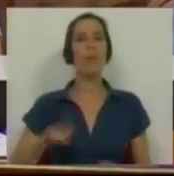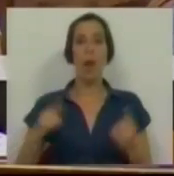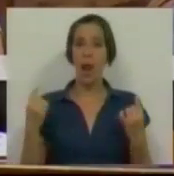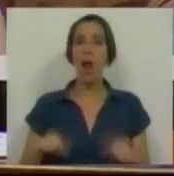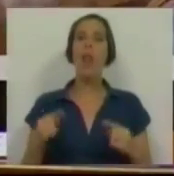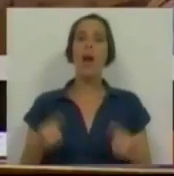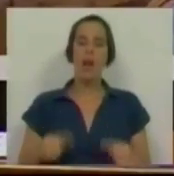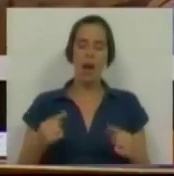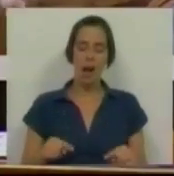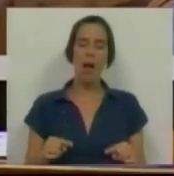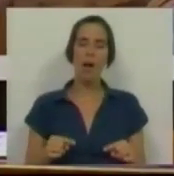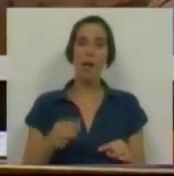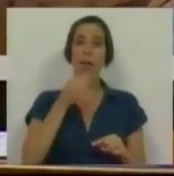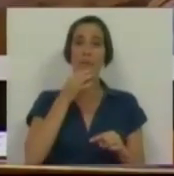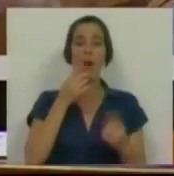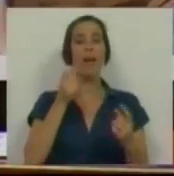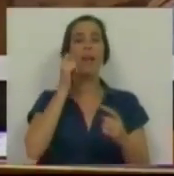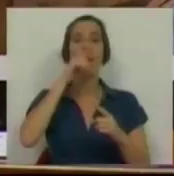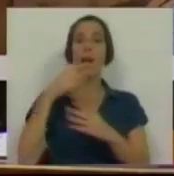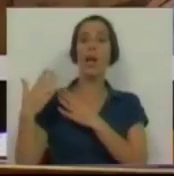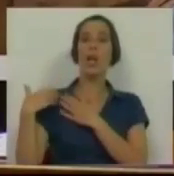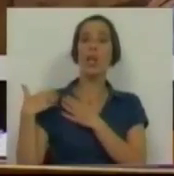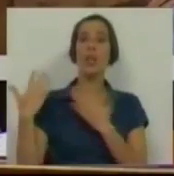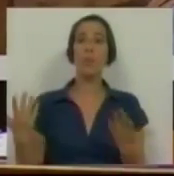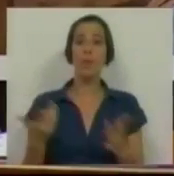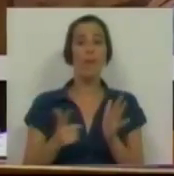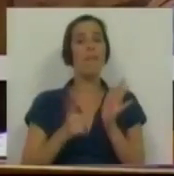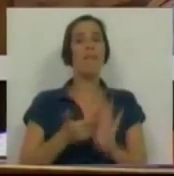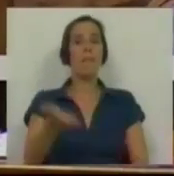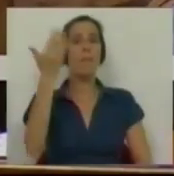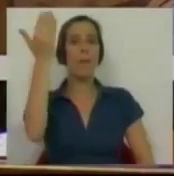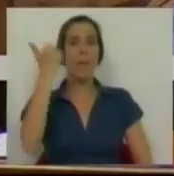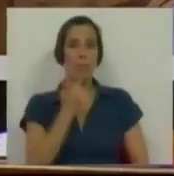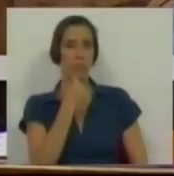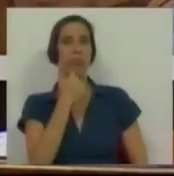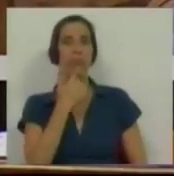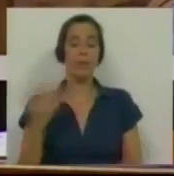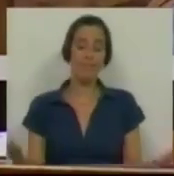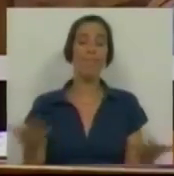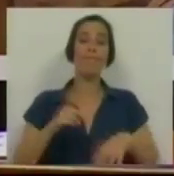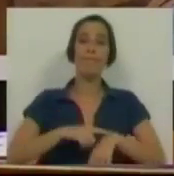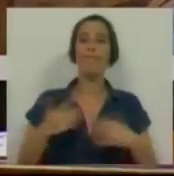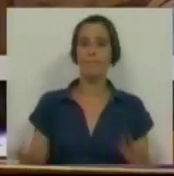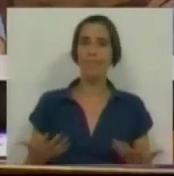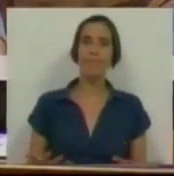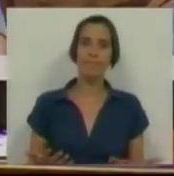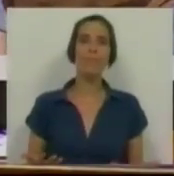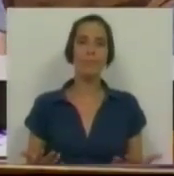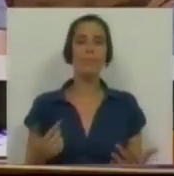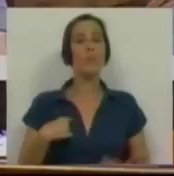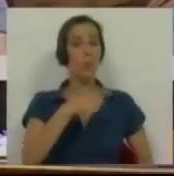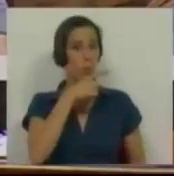há em tocar na responsabilidade do muito que falta fazer. Chegará, pois, a hora, e